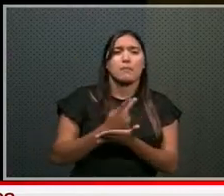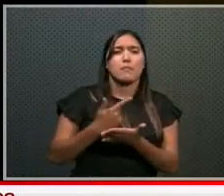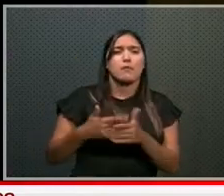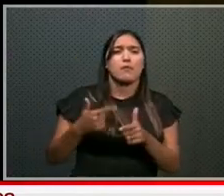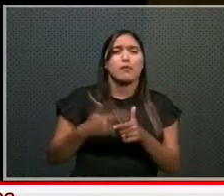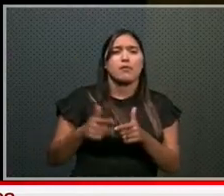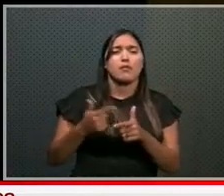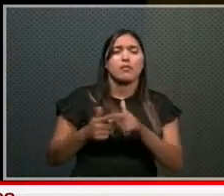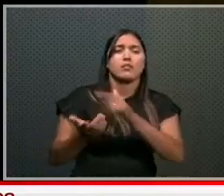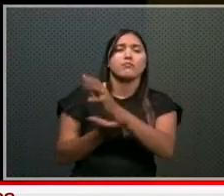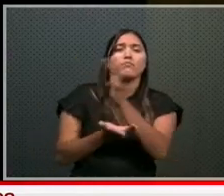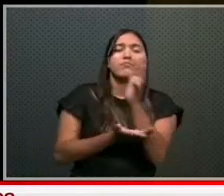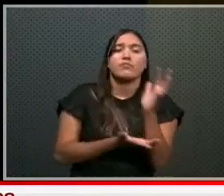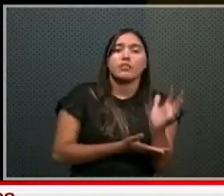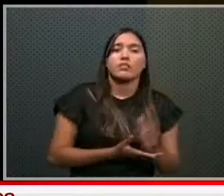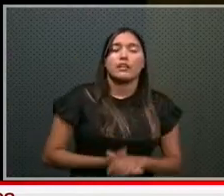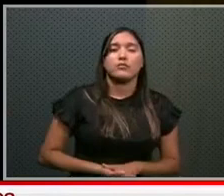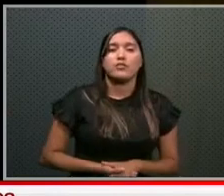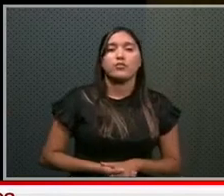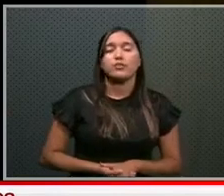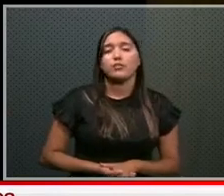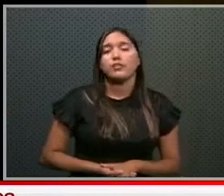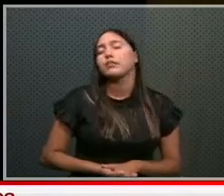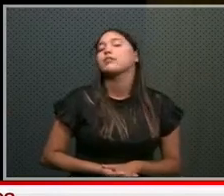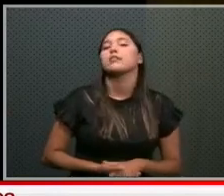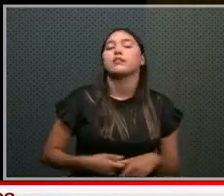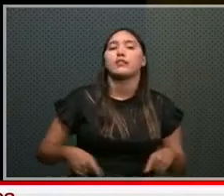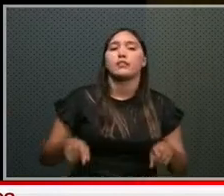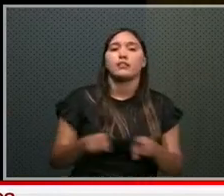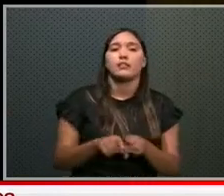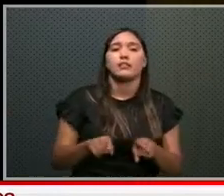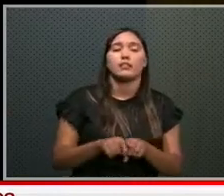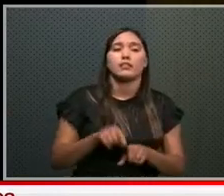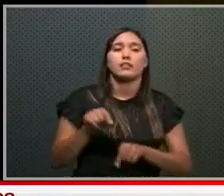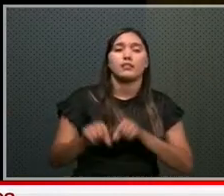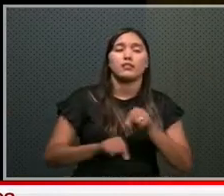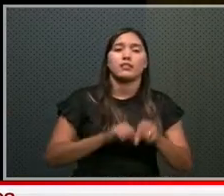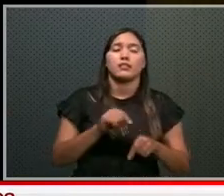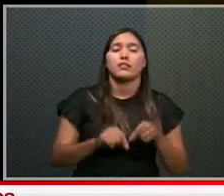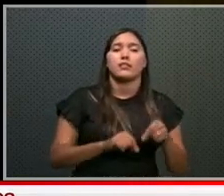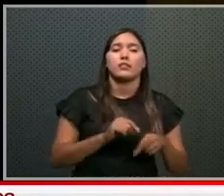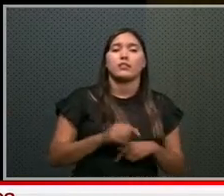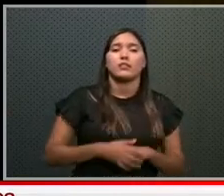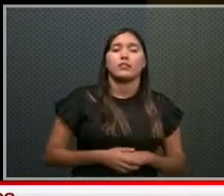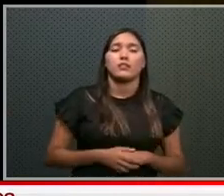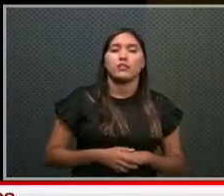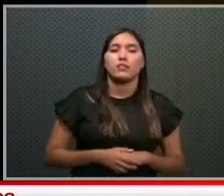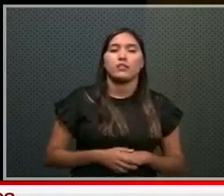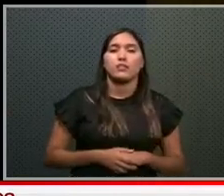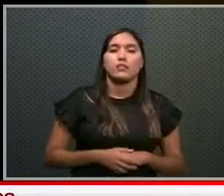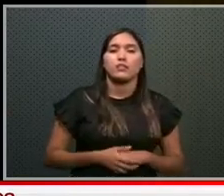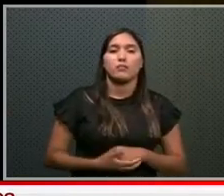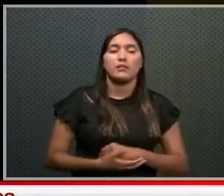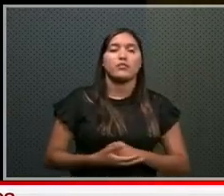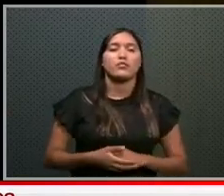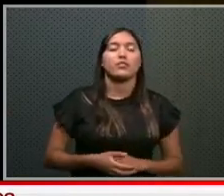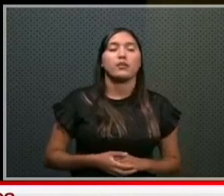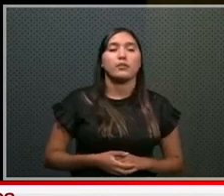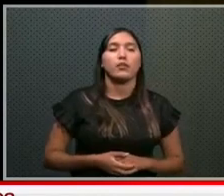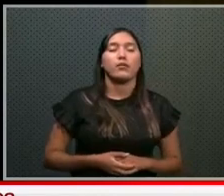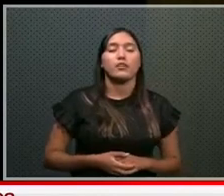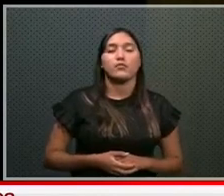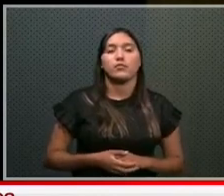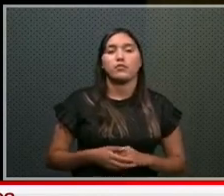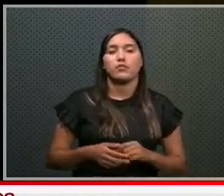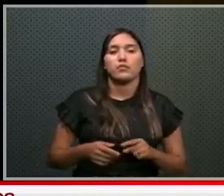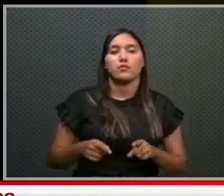seria importante portanto que o custo de recuperação de áreas alteradas eles sejam reduzidos mediante ofertas de insumos